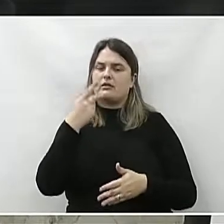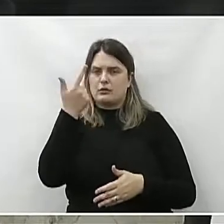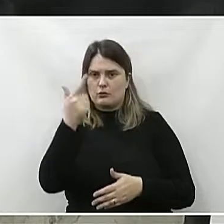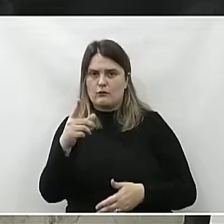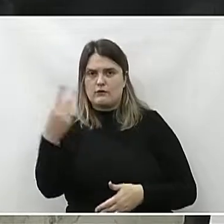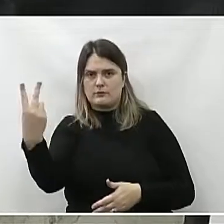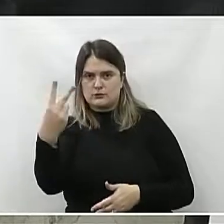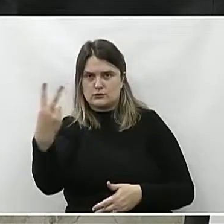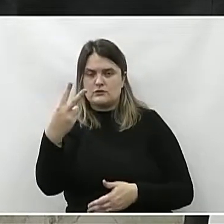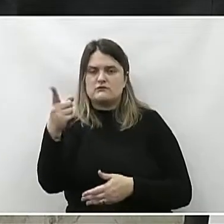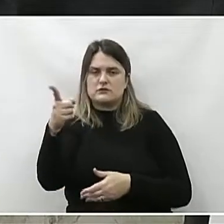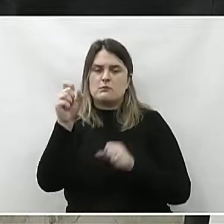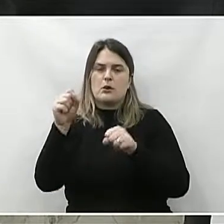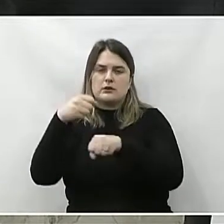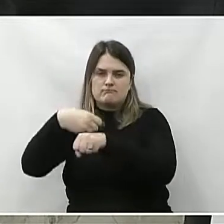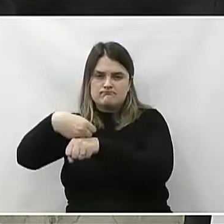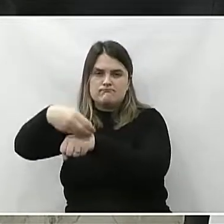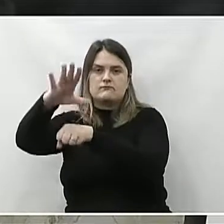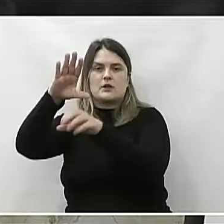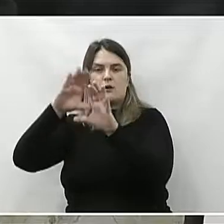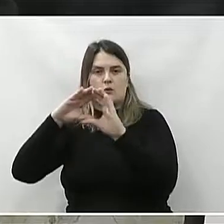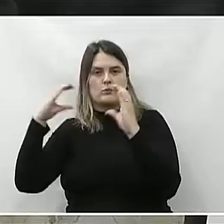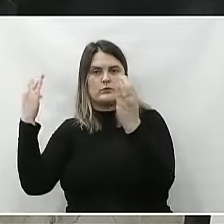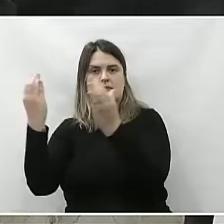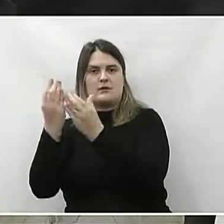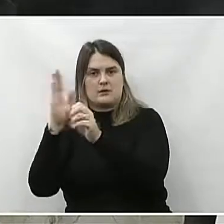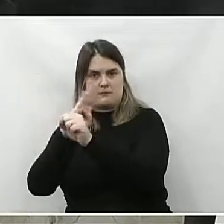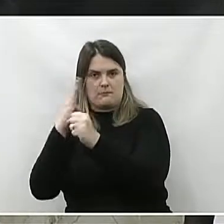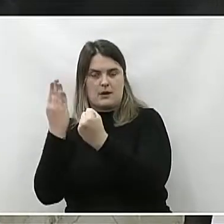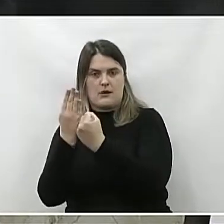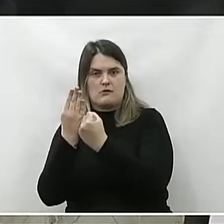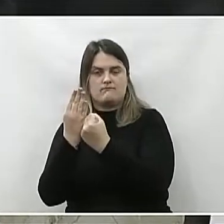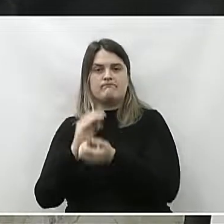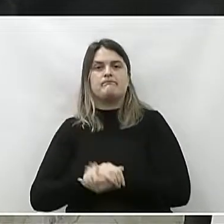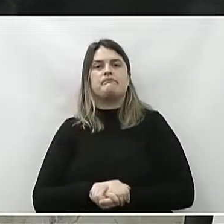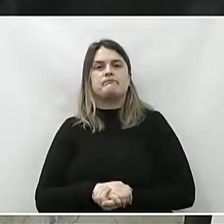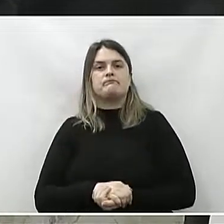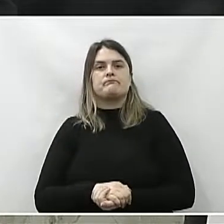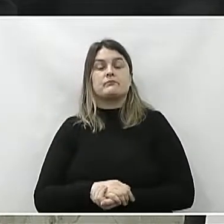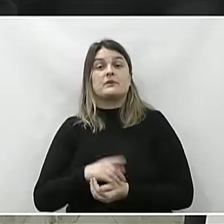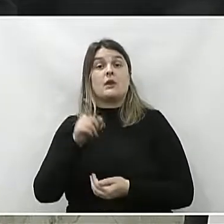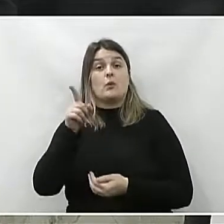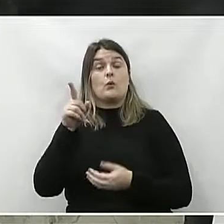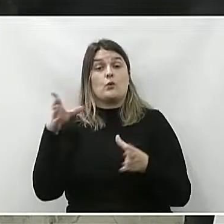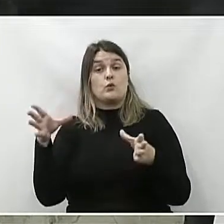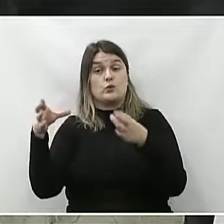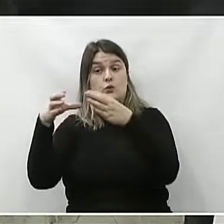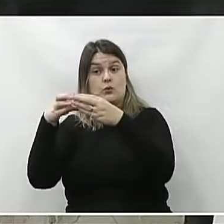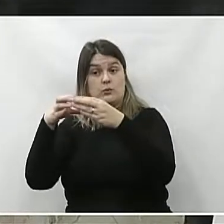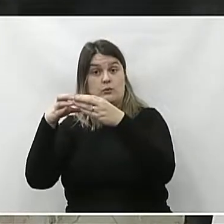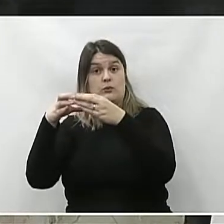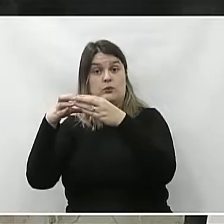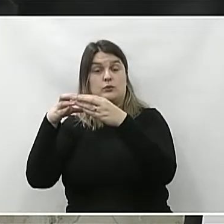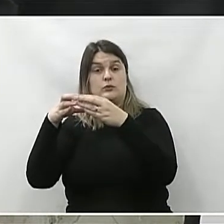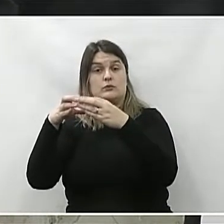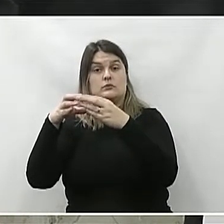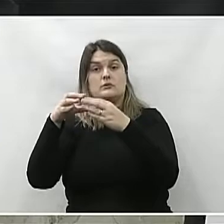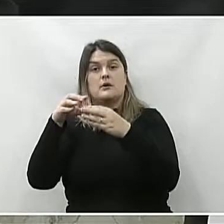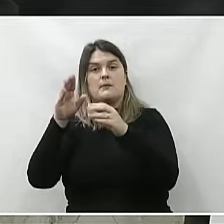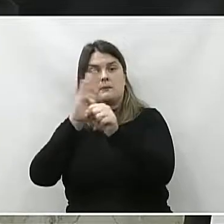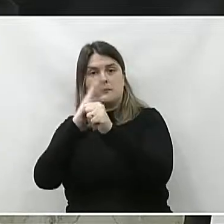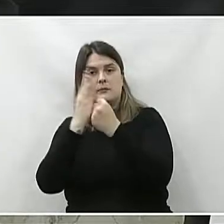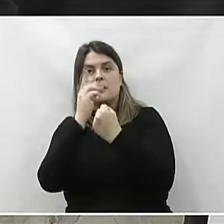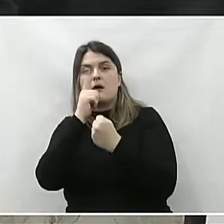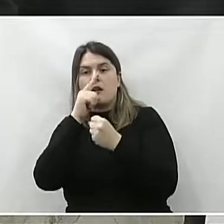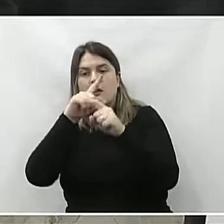que seja transmitido à comunidade de vocês, que o protagonismo é todo da comunidade Lagoa Dourada. Nós, legisladores,